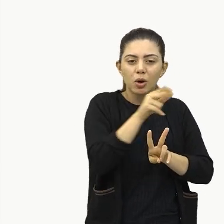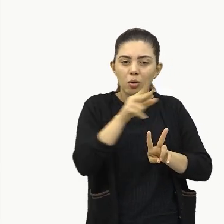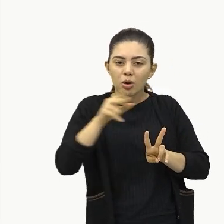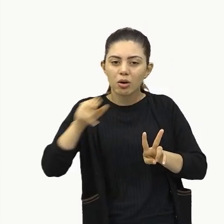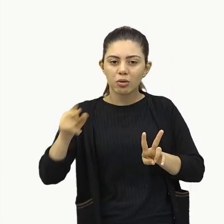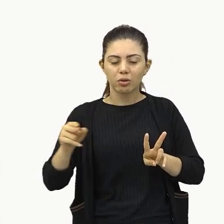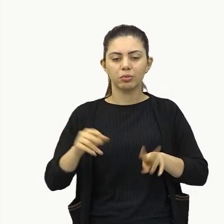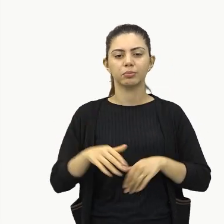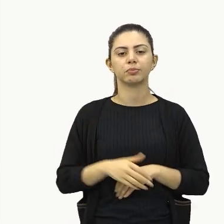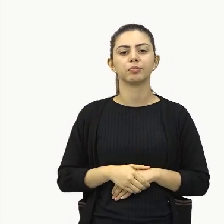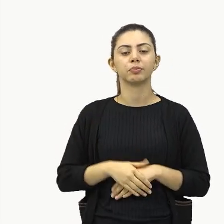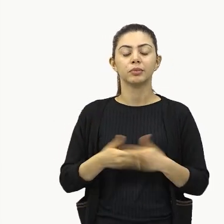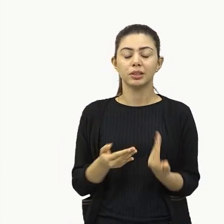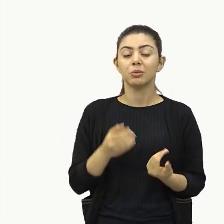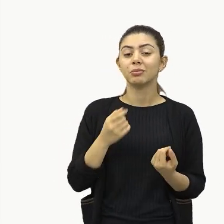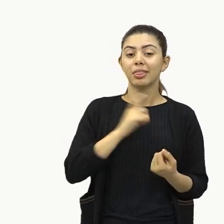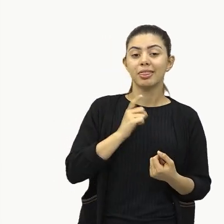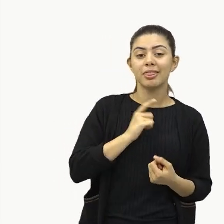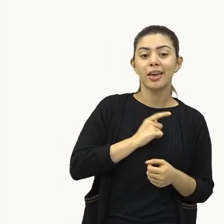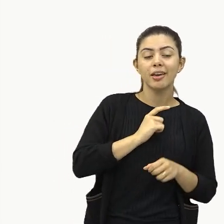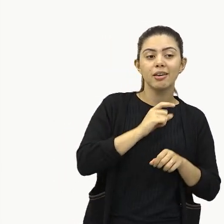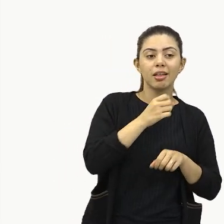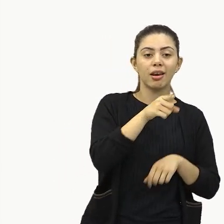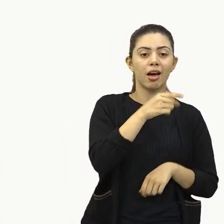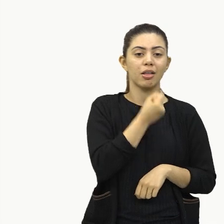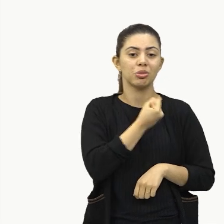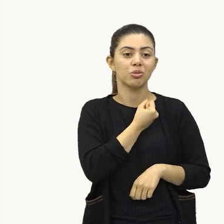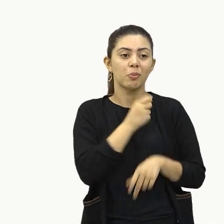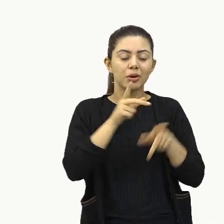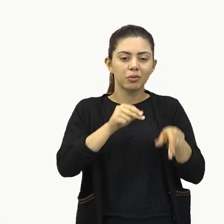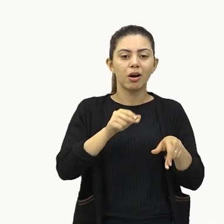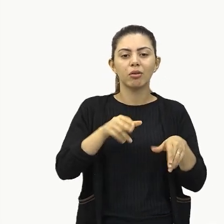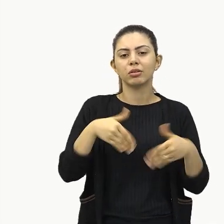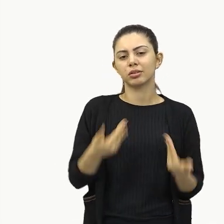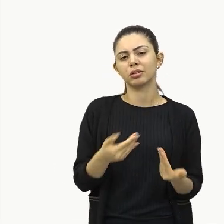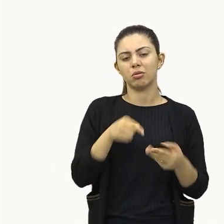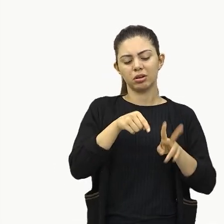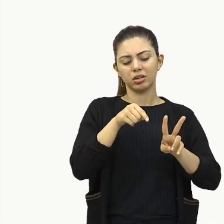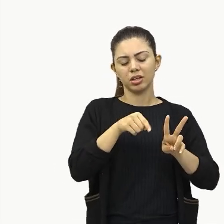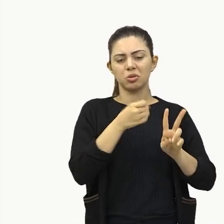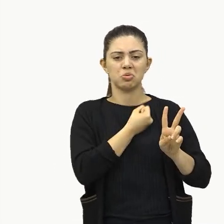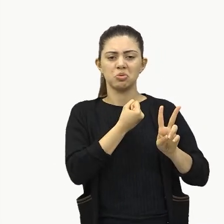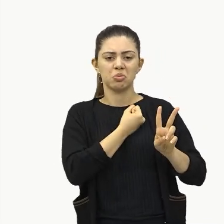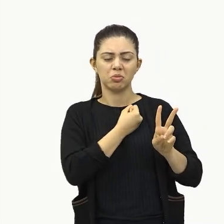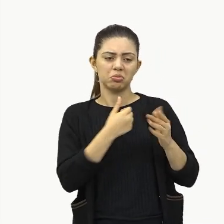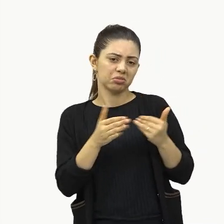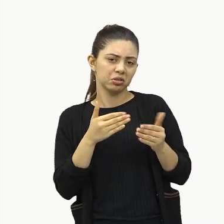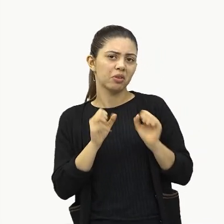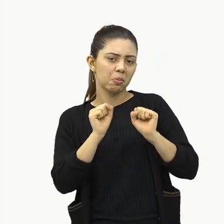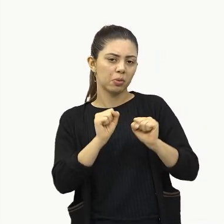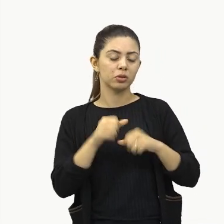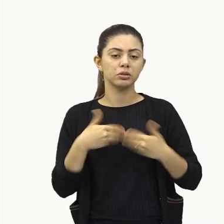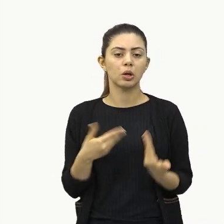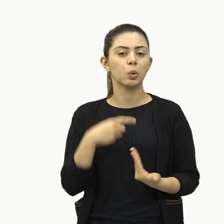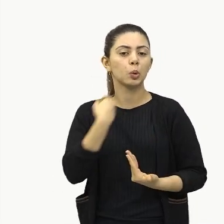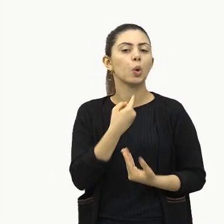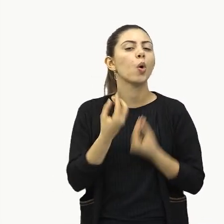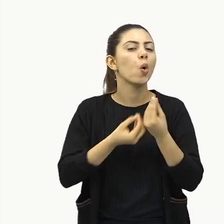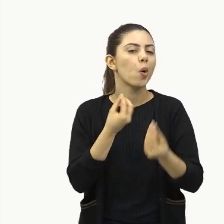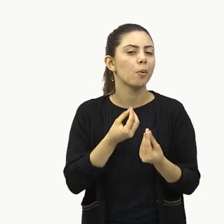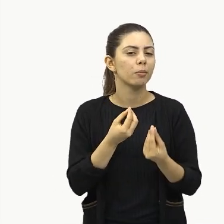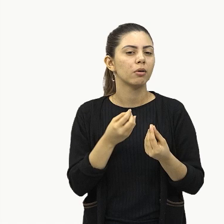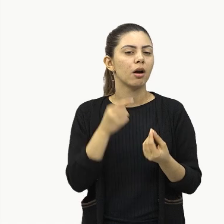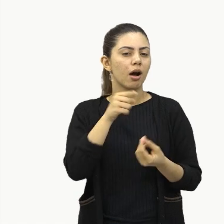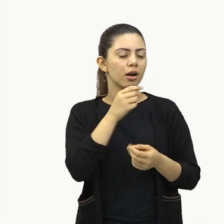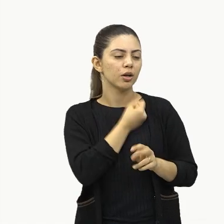se preocupar com o radicando, com o número que vem ali dentro da raiz. Então, o que é que você vai fazer? Percebeu que é o